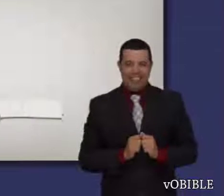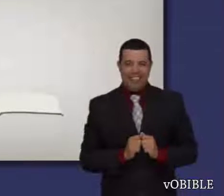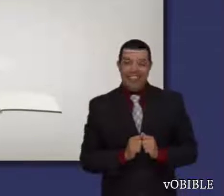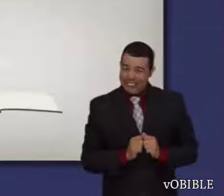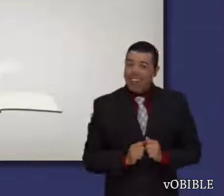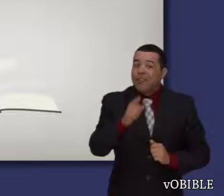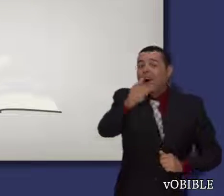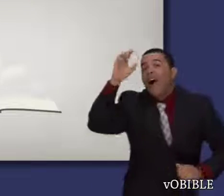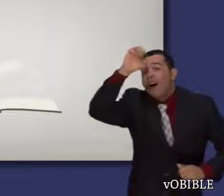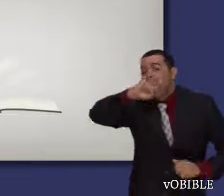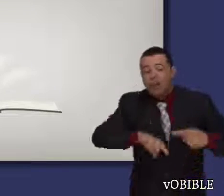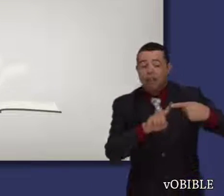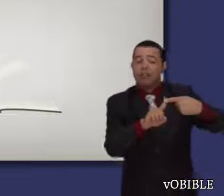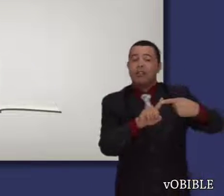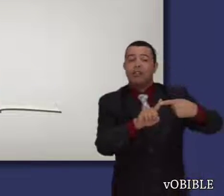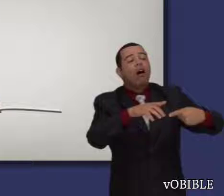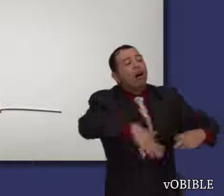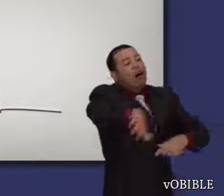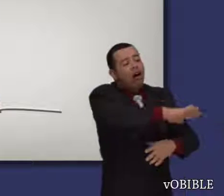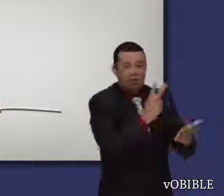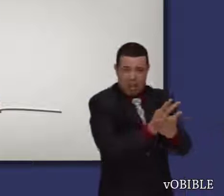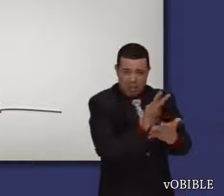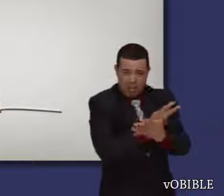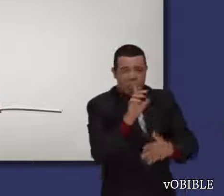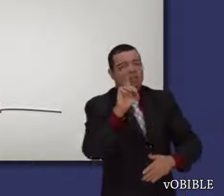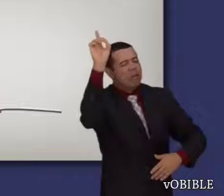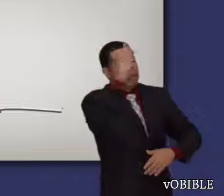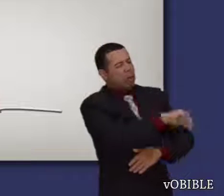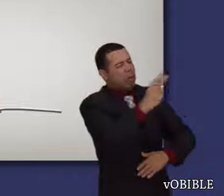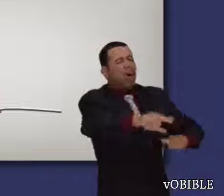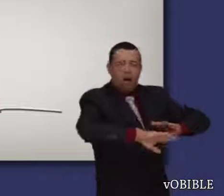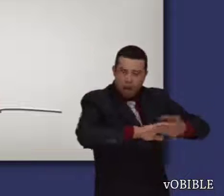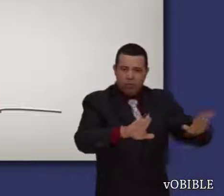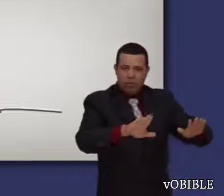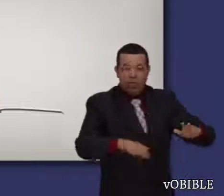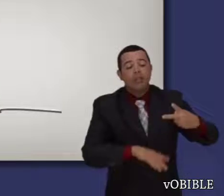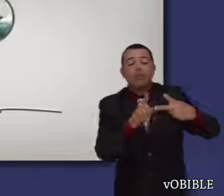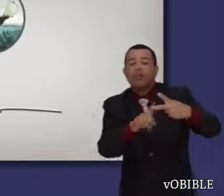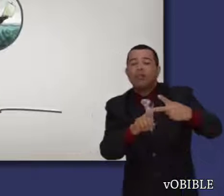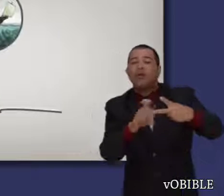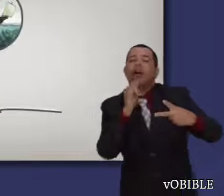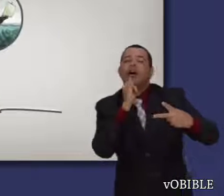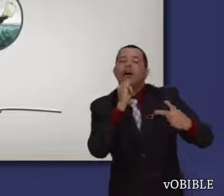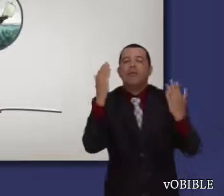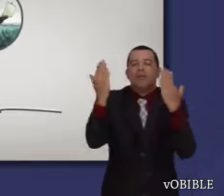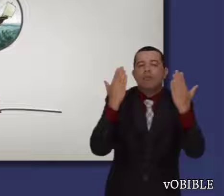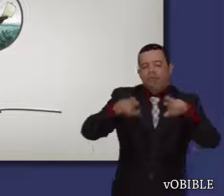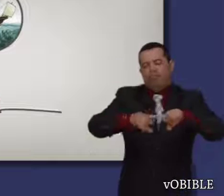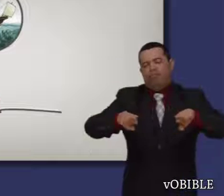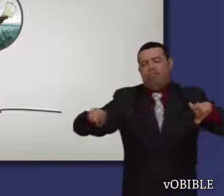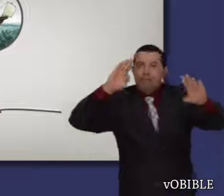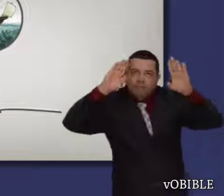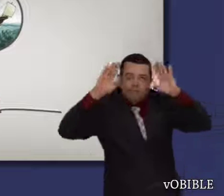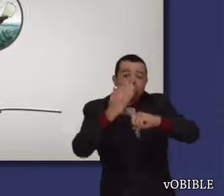Ao ler a carta de Judas, veja os vários exemplos do julgamento de Deus que Judas menciona. Medite nas